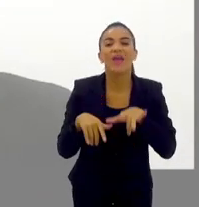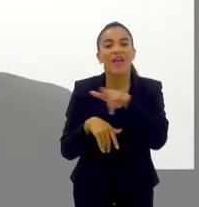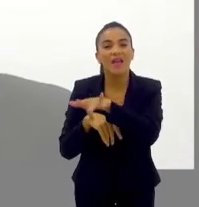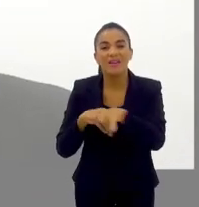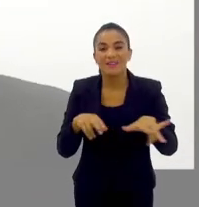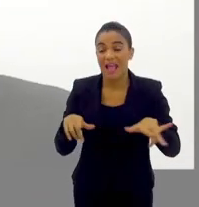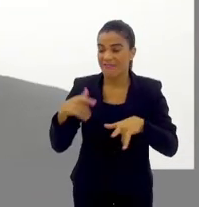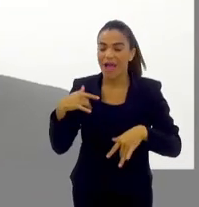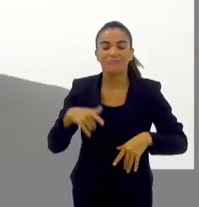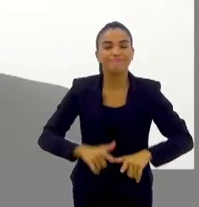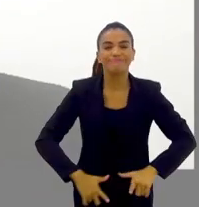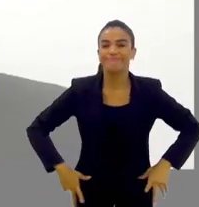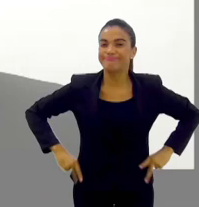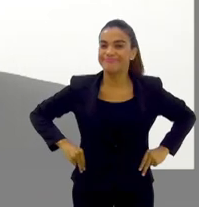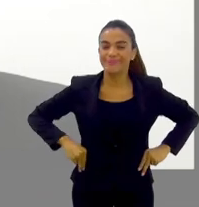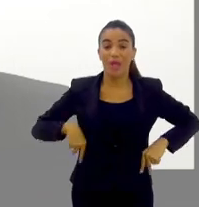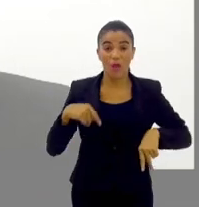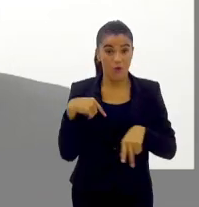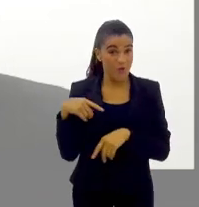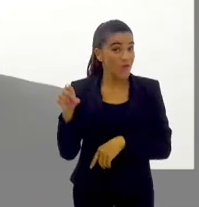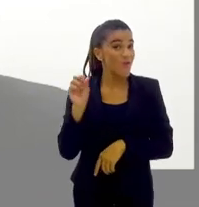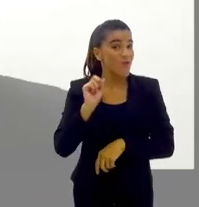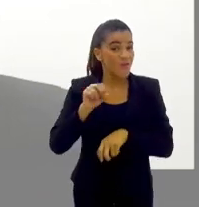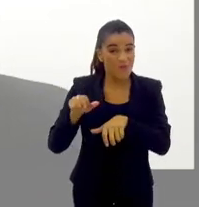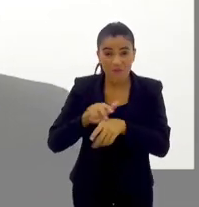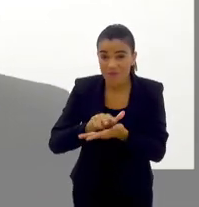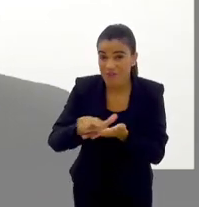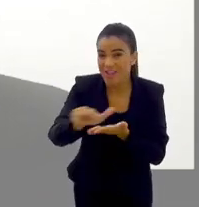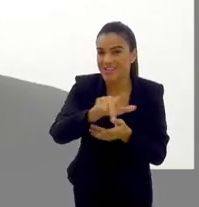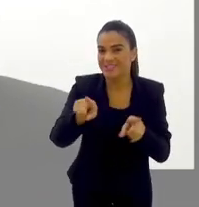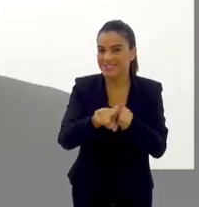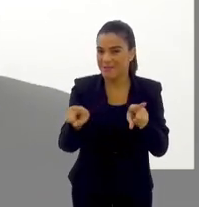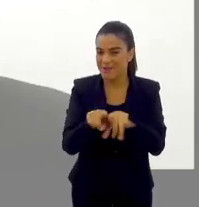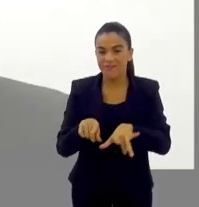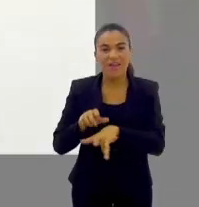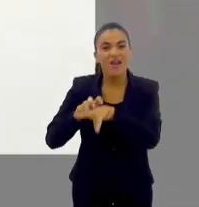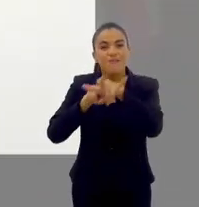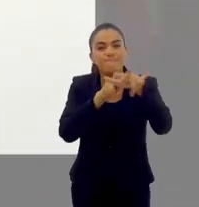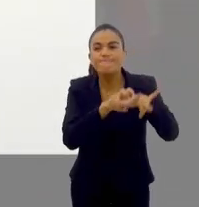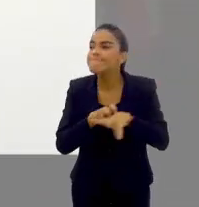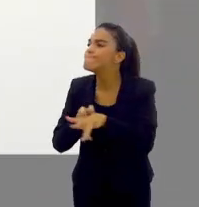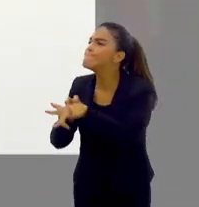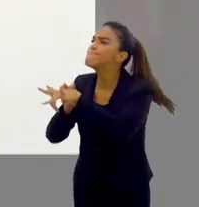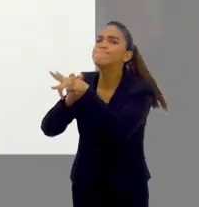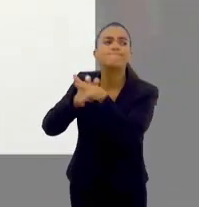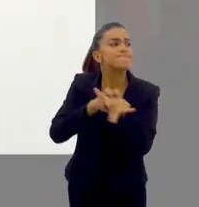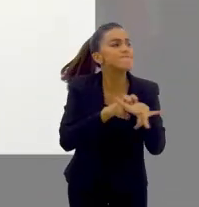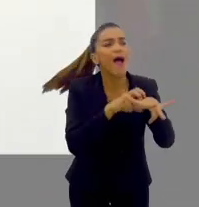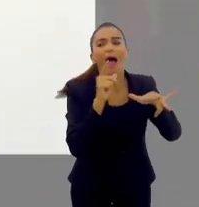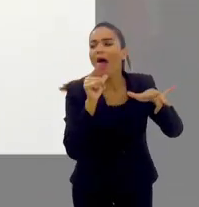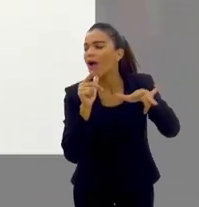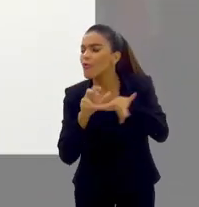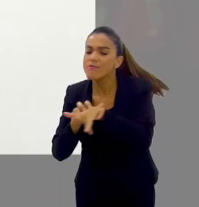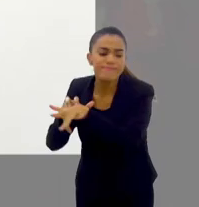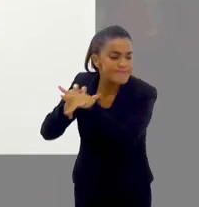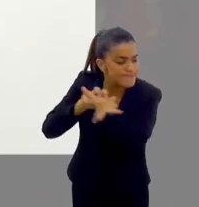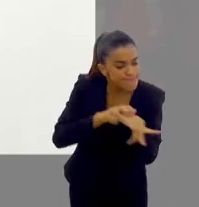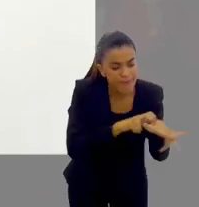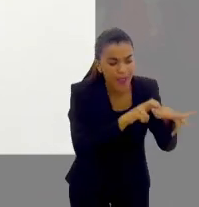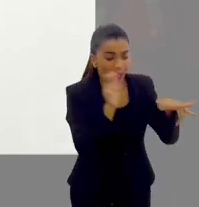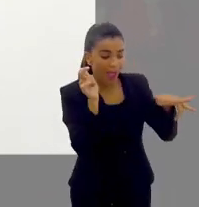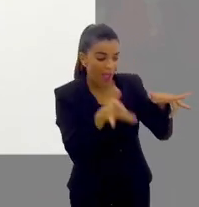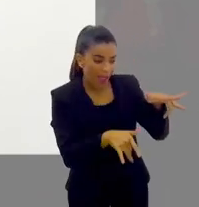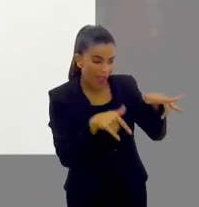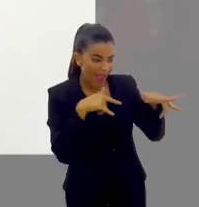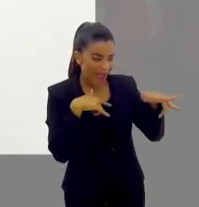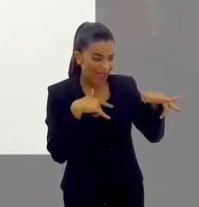botar a sunga, a bermuda e ir lá para a piscina, o vírus também, o mosquito também fica procurando onde tem água limpa e